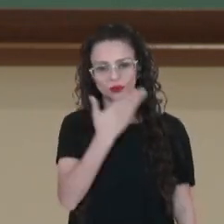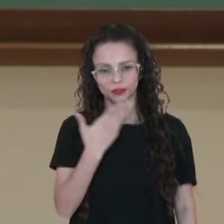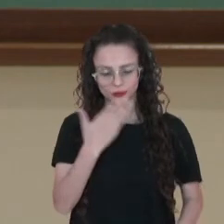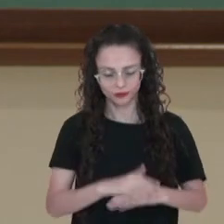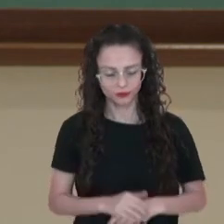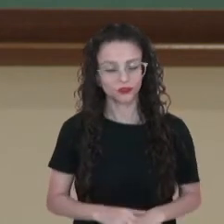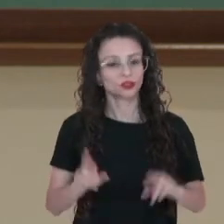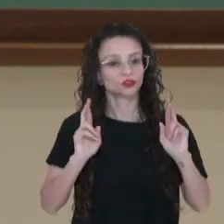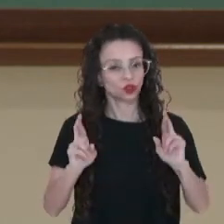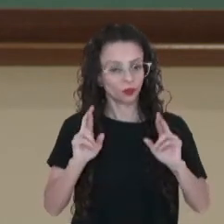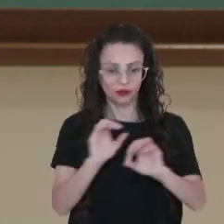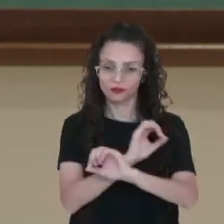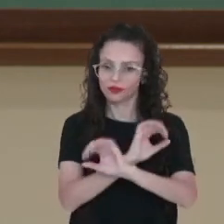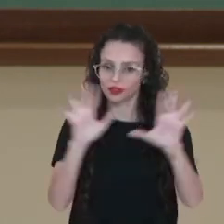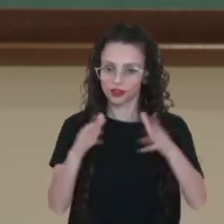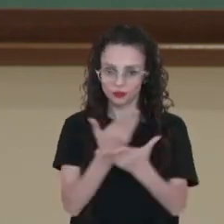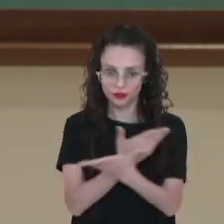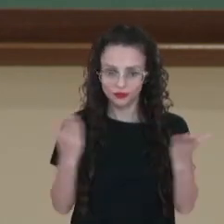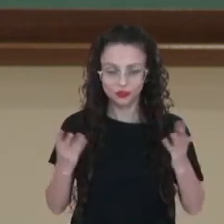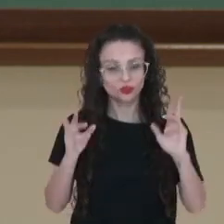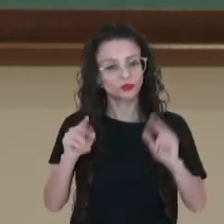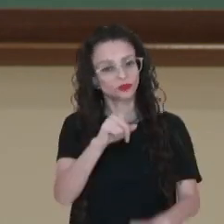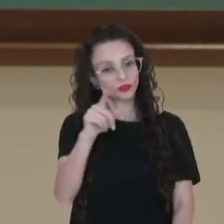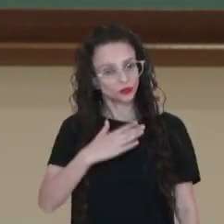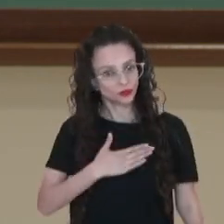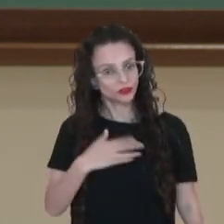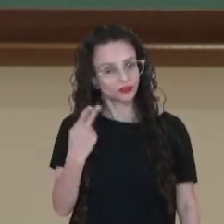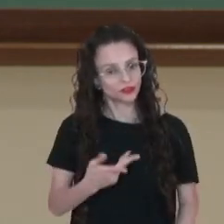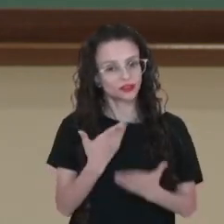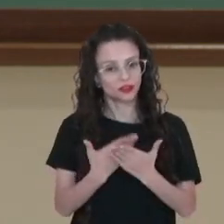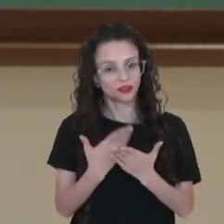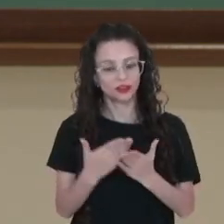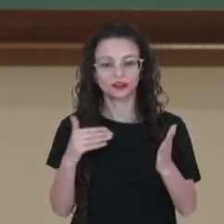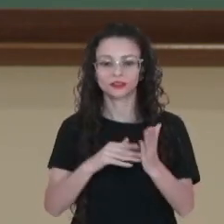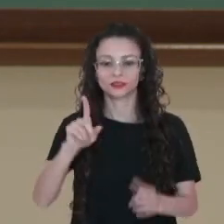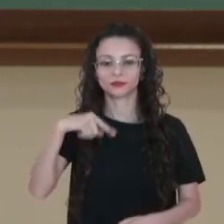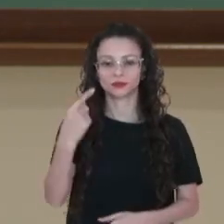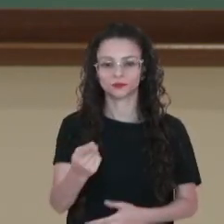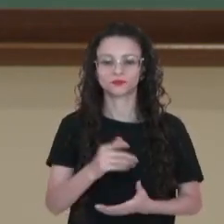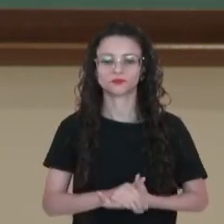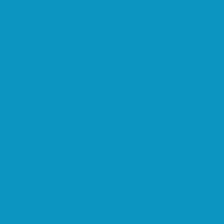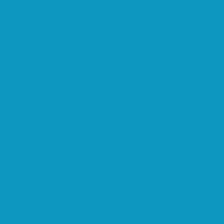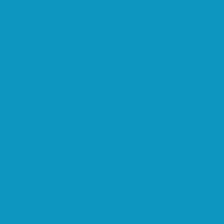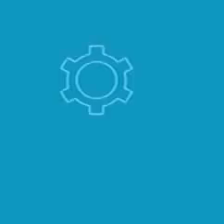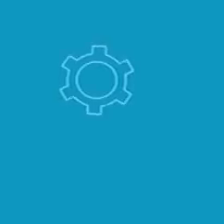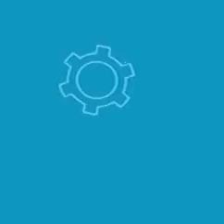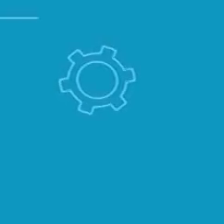Eu espero que tenha ficado claro, espero que vocês tenham gostado dessa aula e até a próxima!